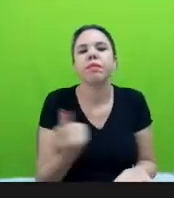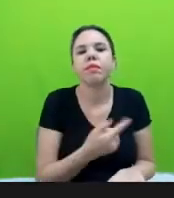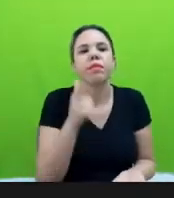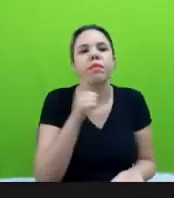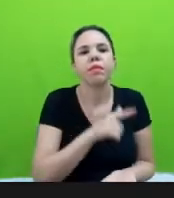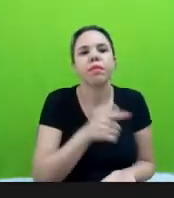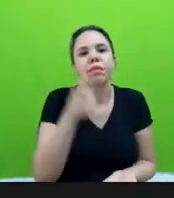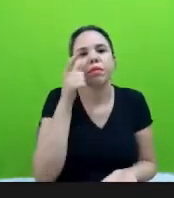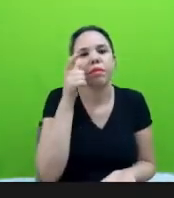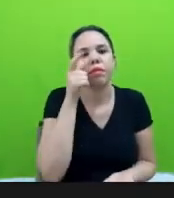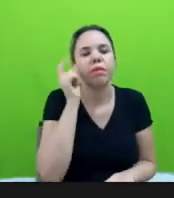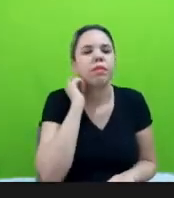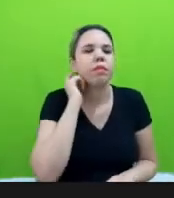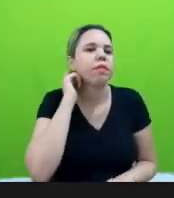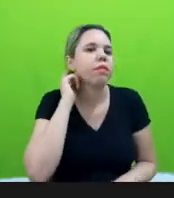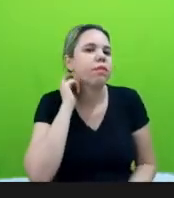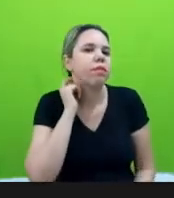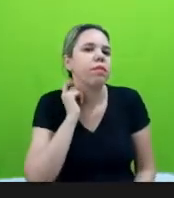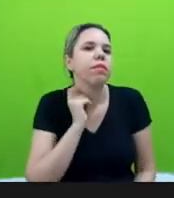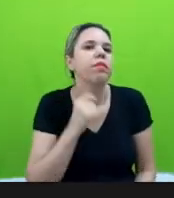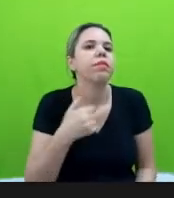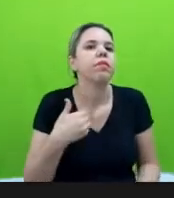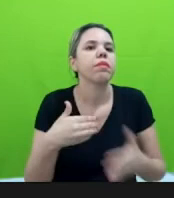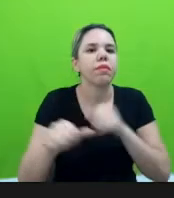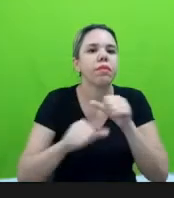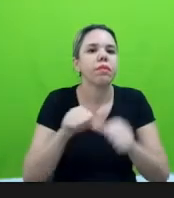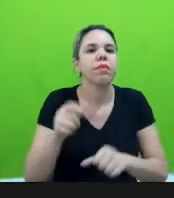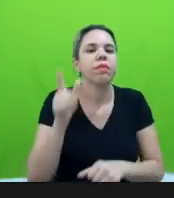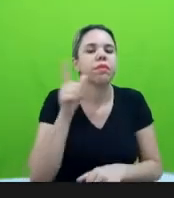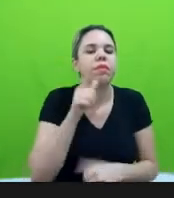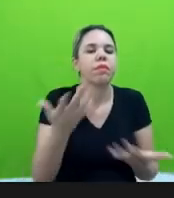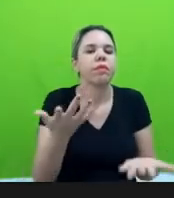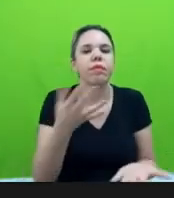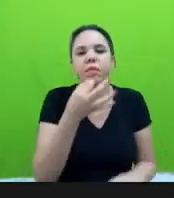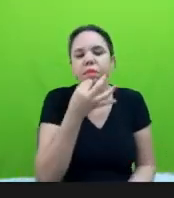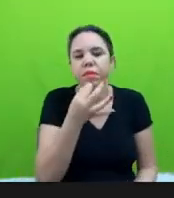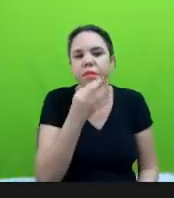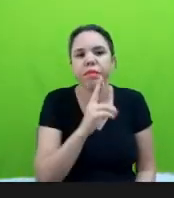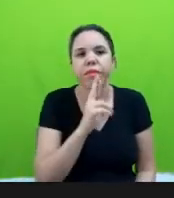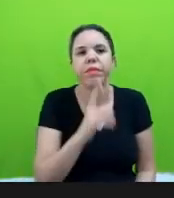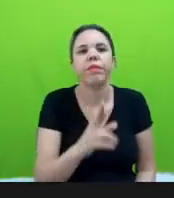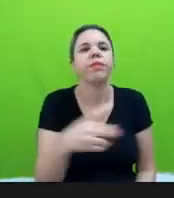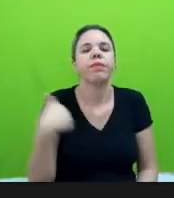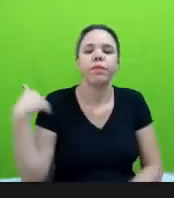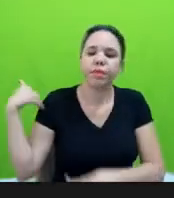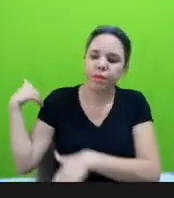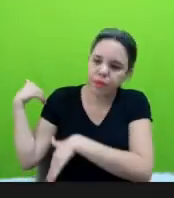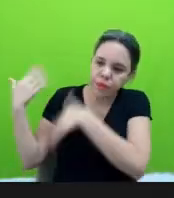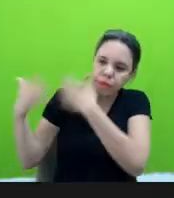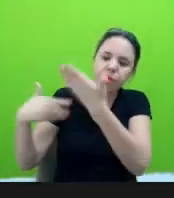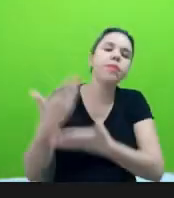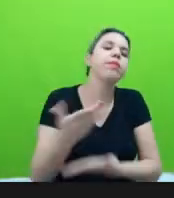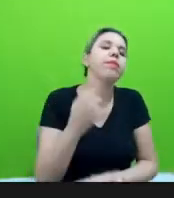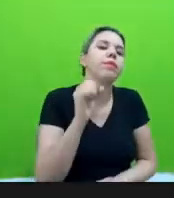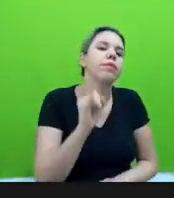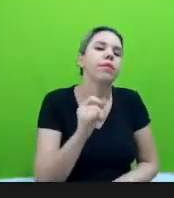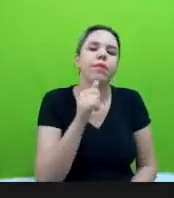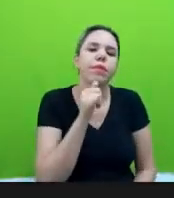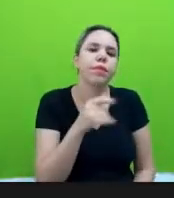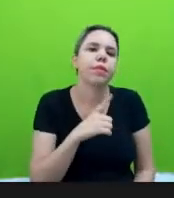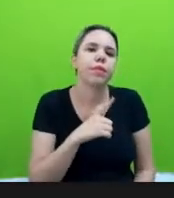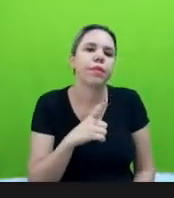ver qual que é a mudança, né, no decorrer do tempo. Se, sei lá, se a